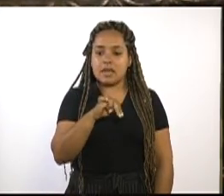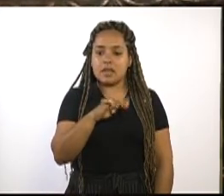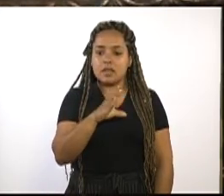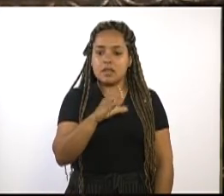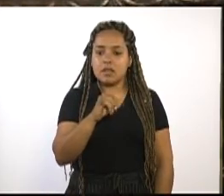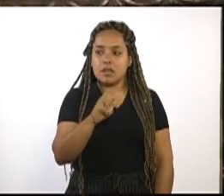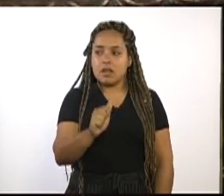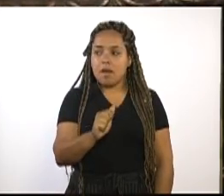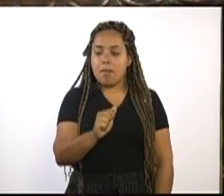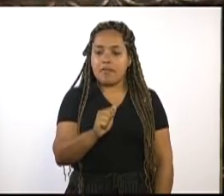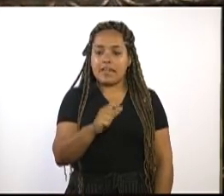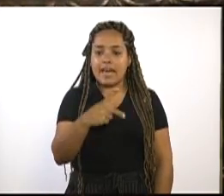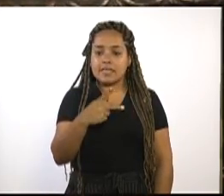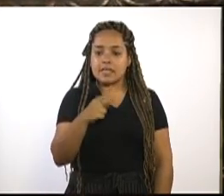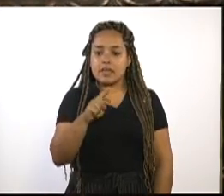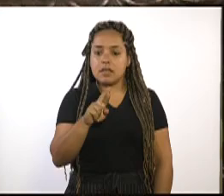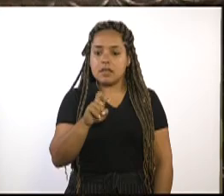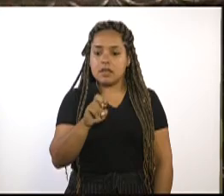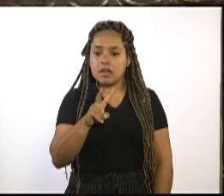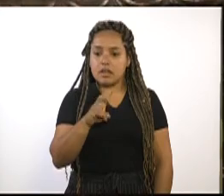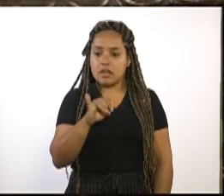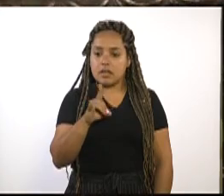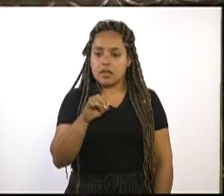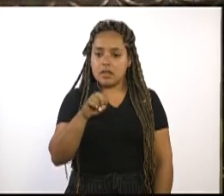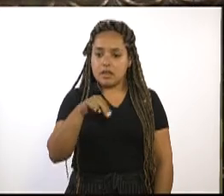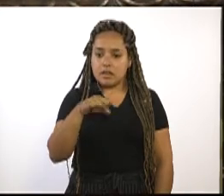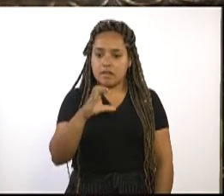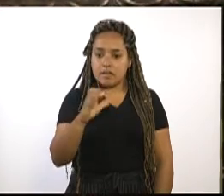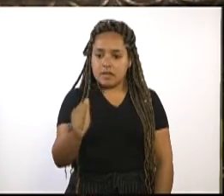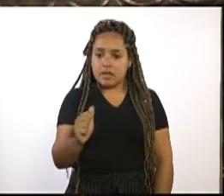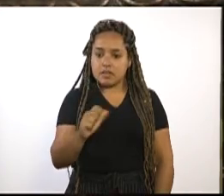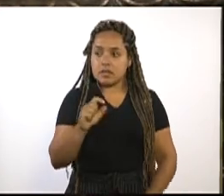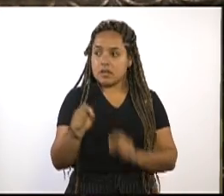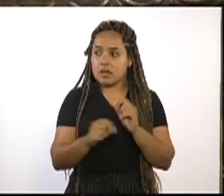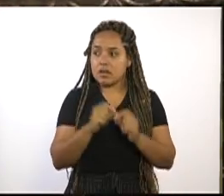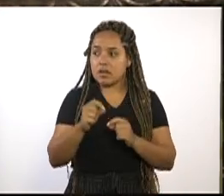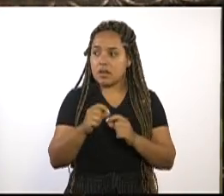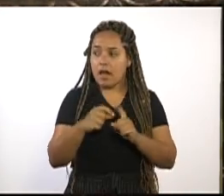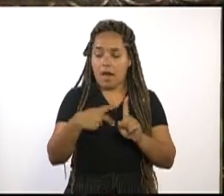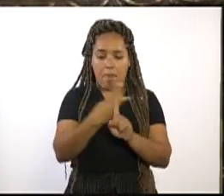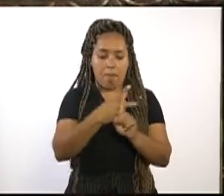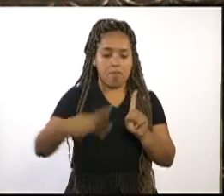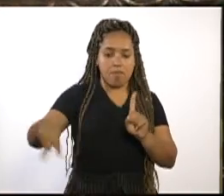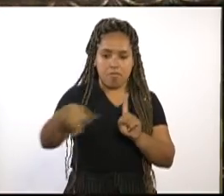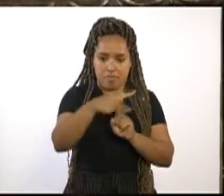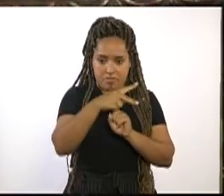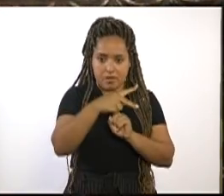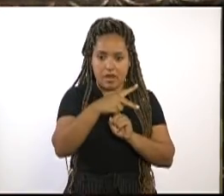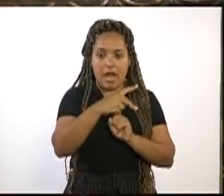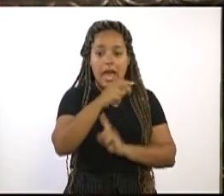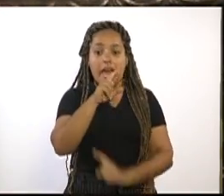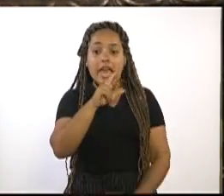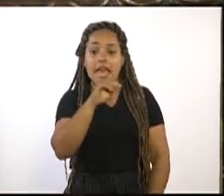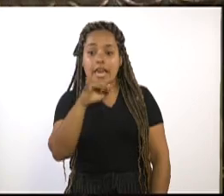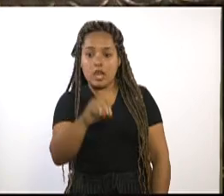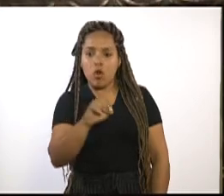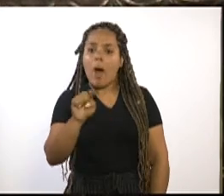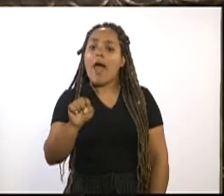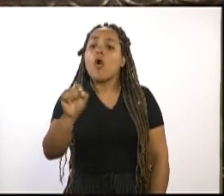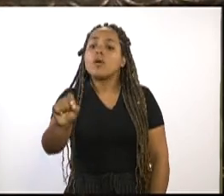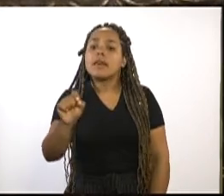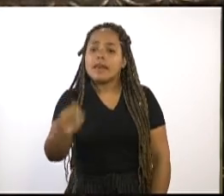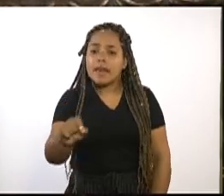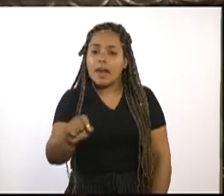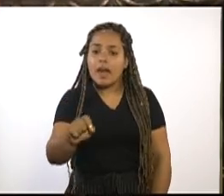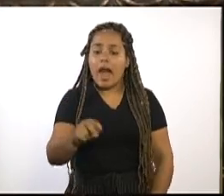monstruoso, onde a prática da elisão fiscal é a regra do jogo. E o